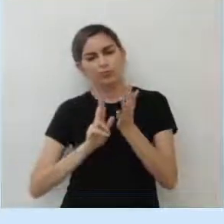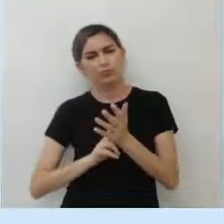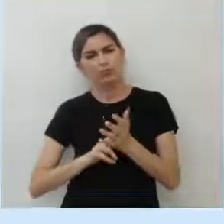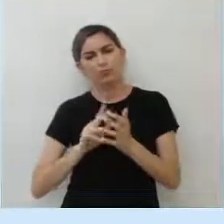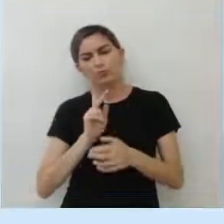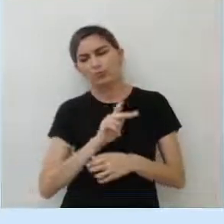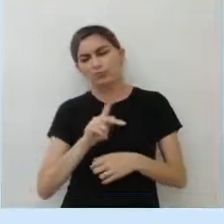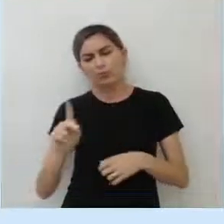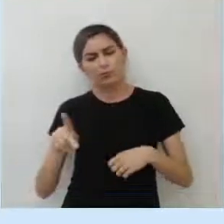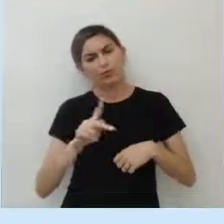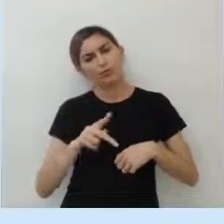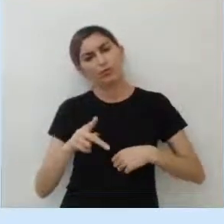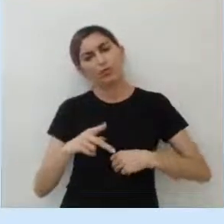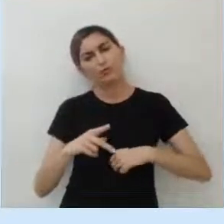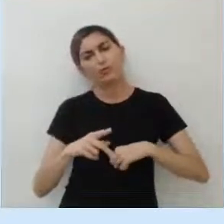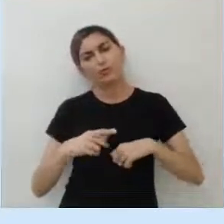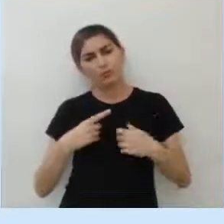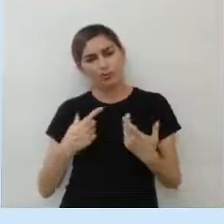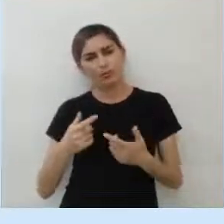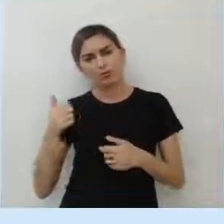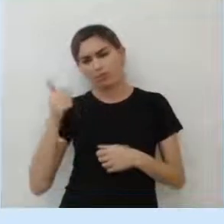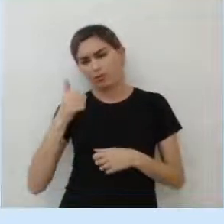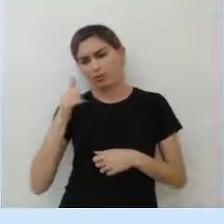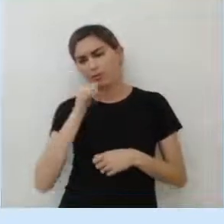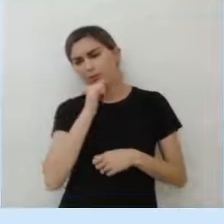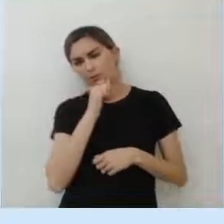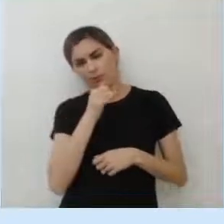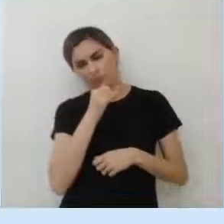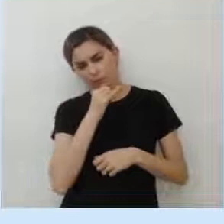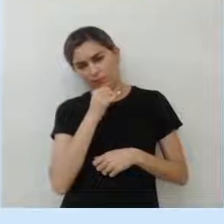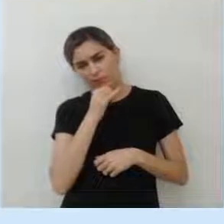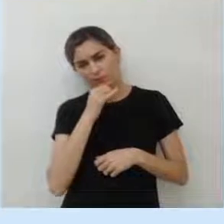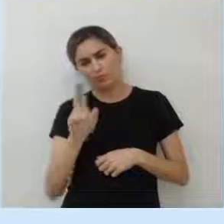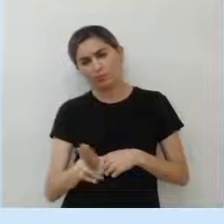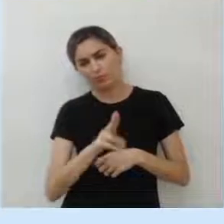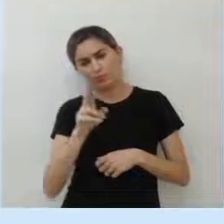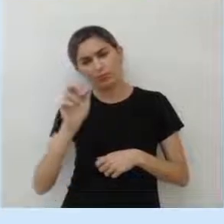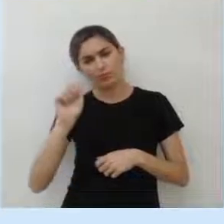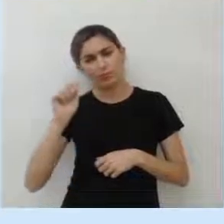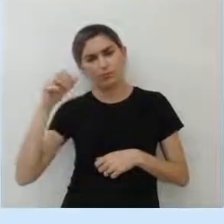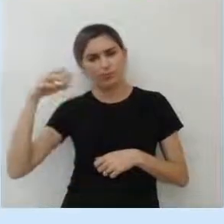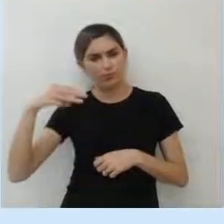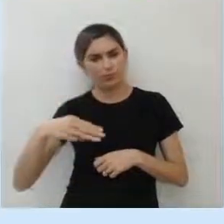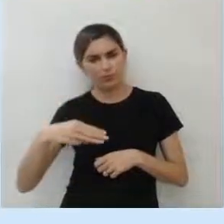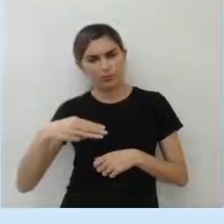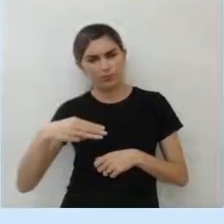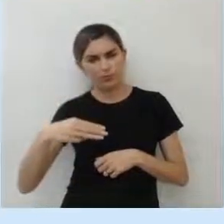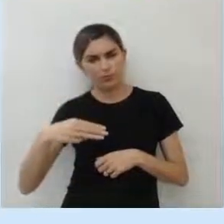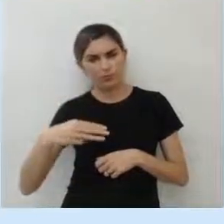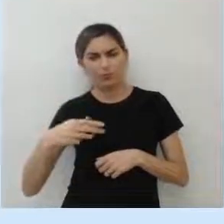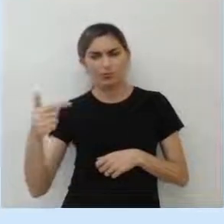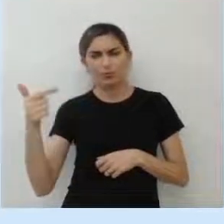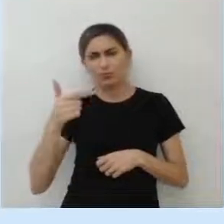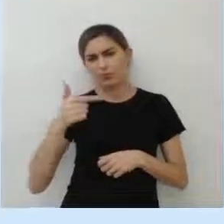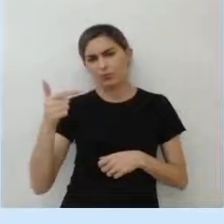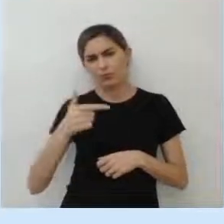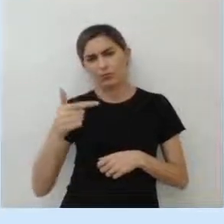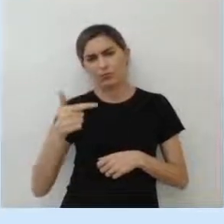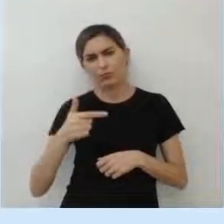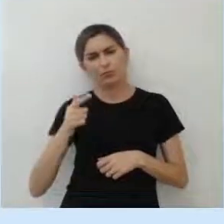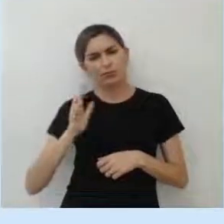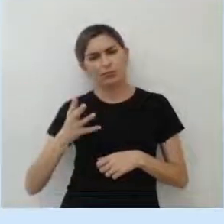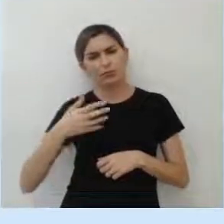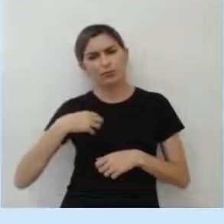o professor. Então, no primeiro exemplo, nós temos aí o uso do am, tá? No segundo, eu já